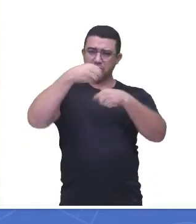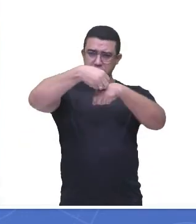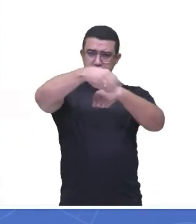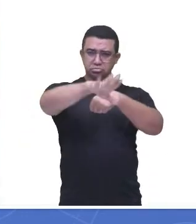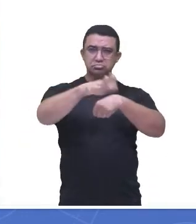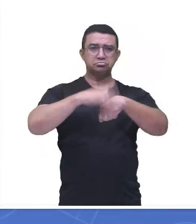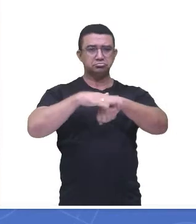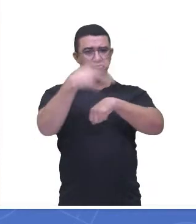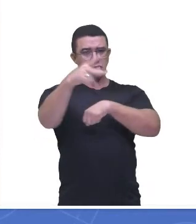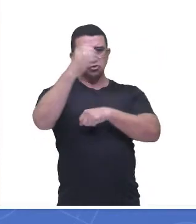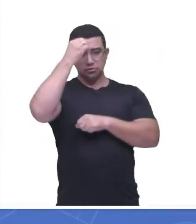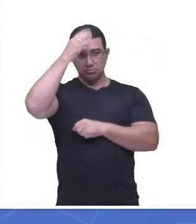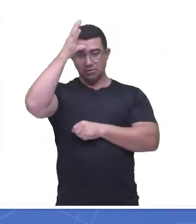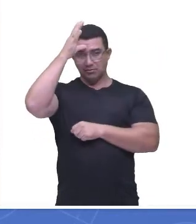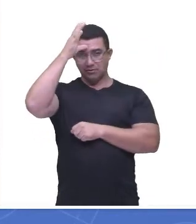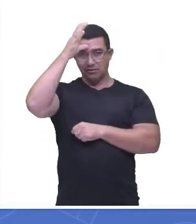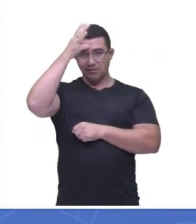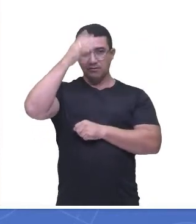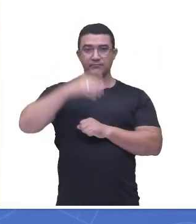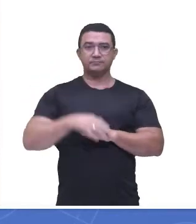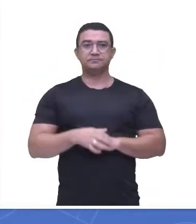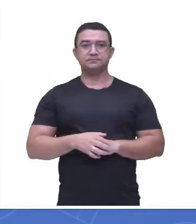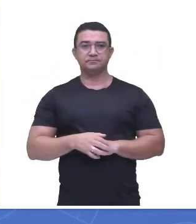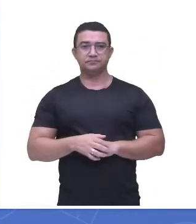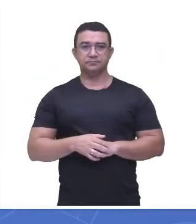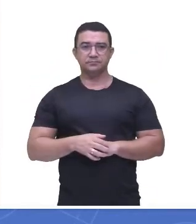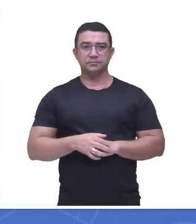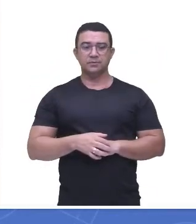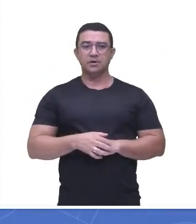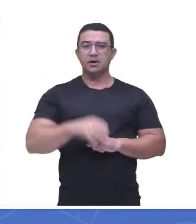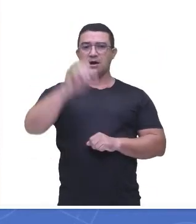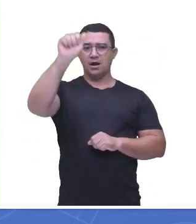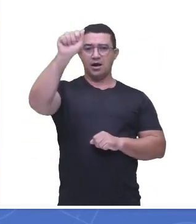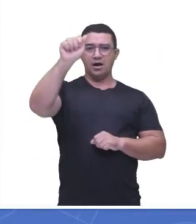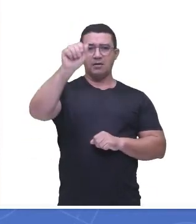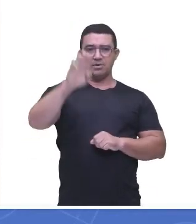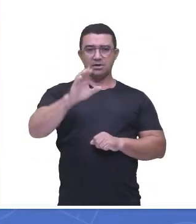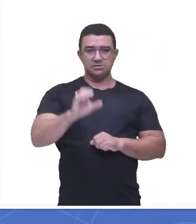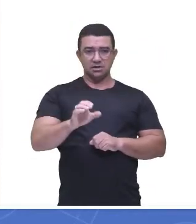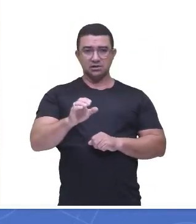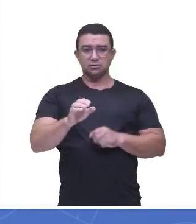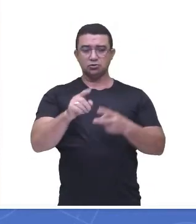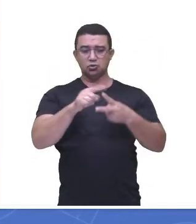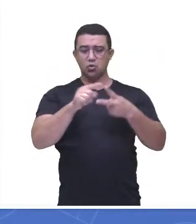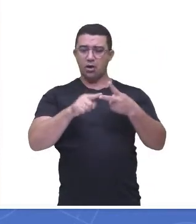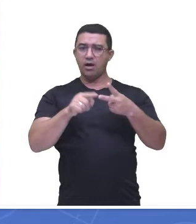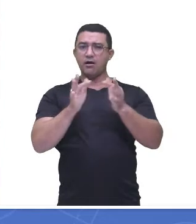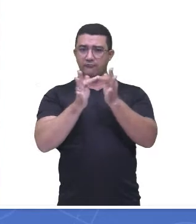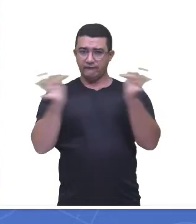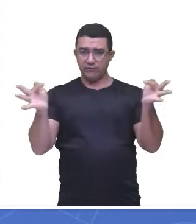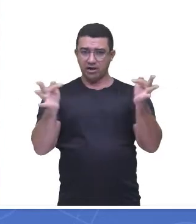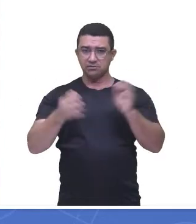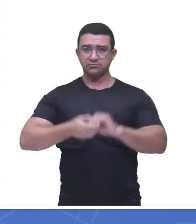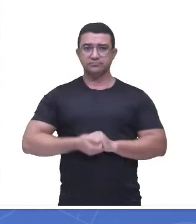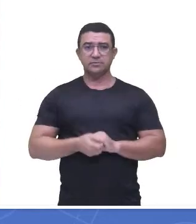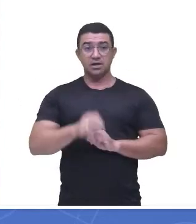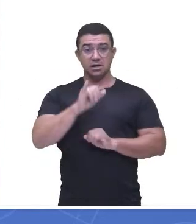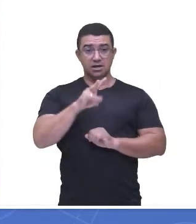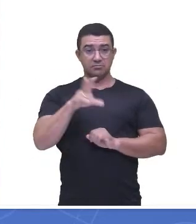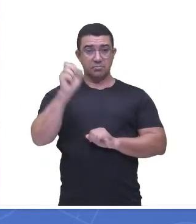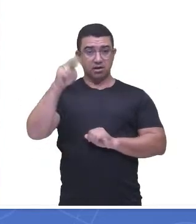conhecimentos. Cada alternativa tem duas frases, claro. B. Iban arreglou sua cama, eles impartirão sua